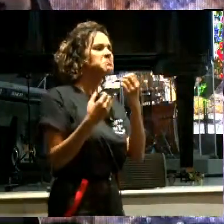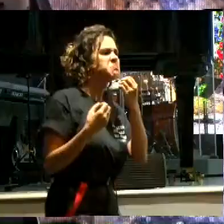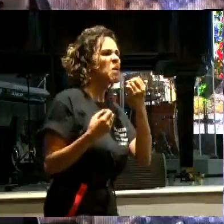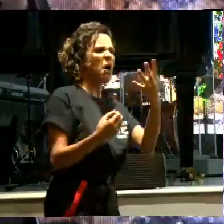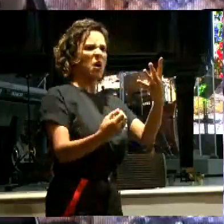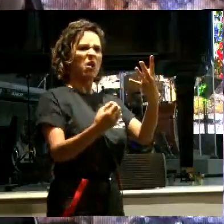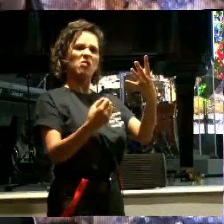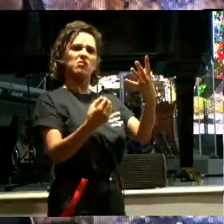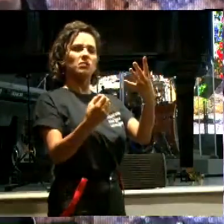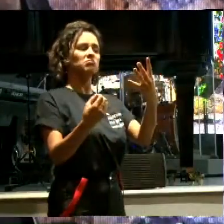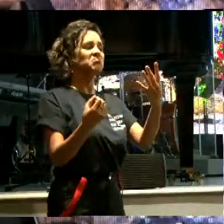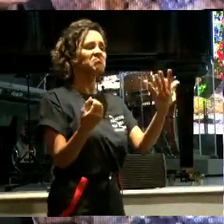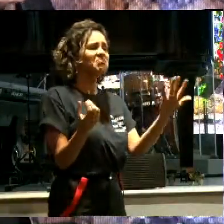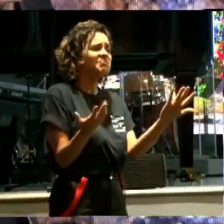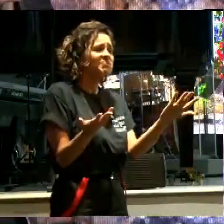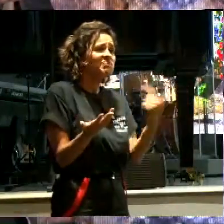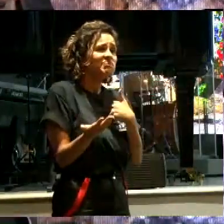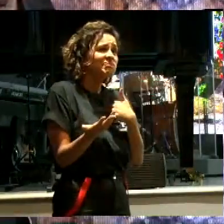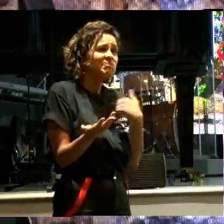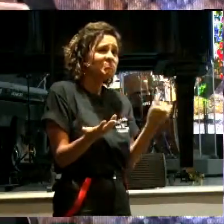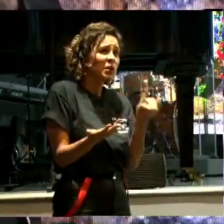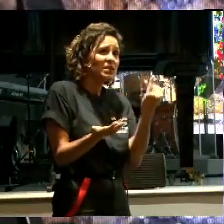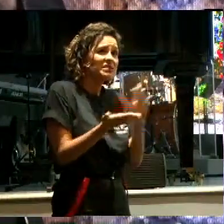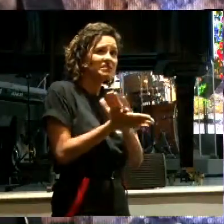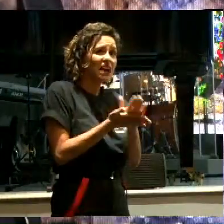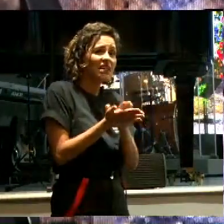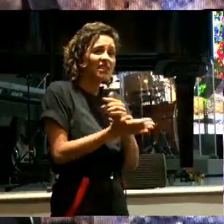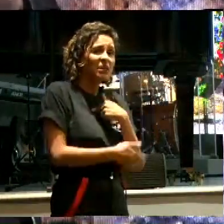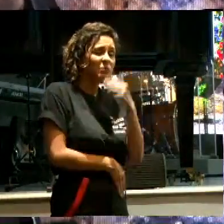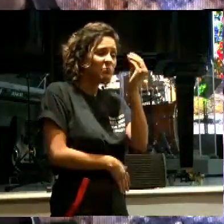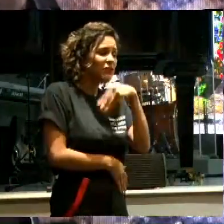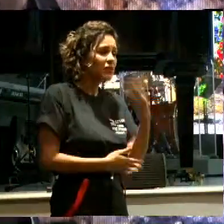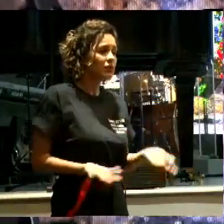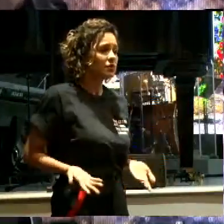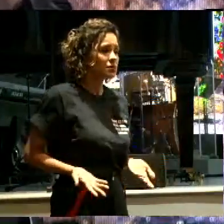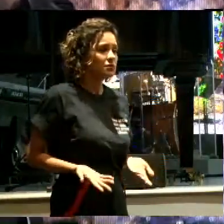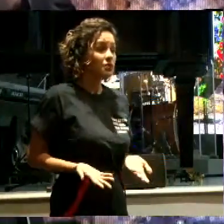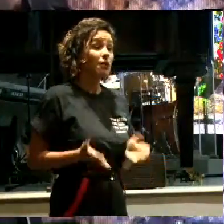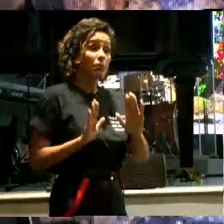Bíblia nem o nome relata. Olha essa menina